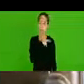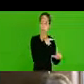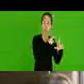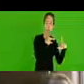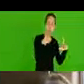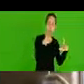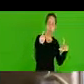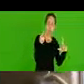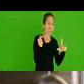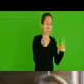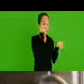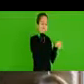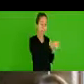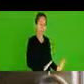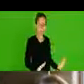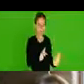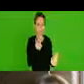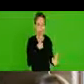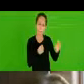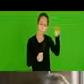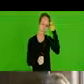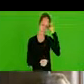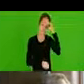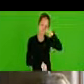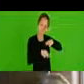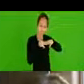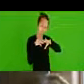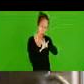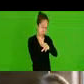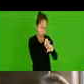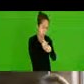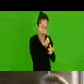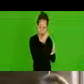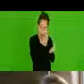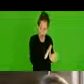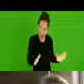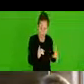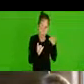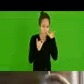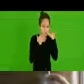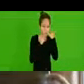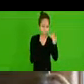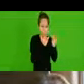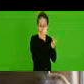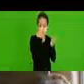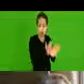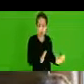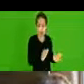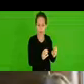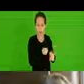romper com o pensamento lógico, matemático, romper com os dados numéricos ali,